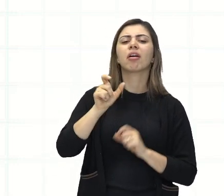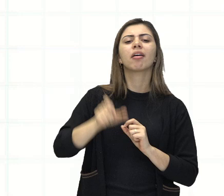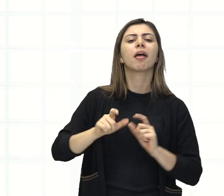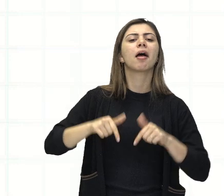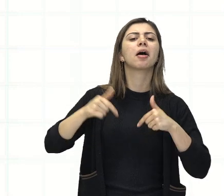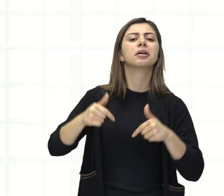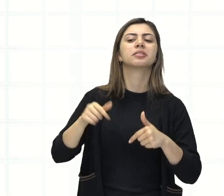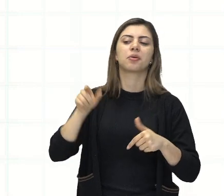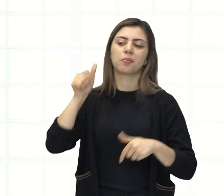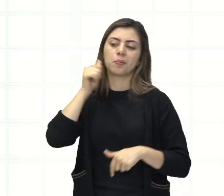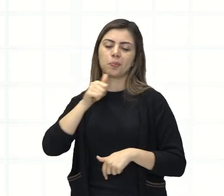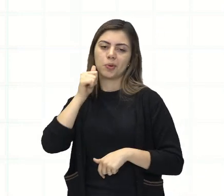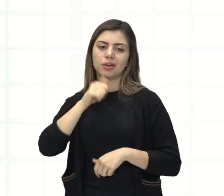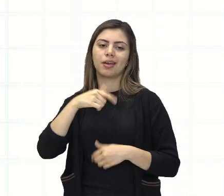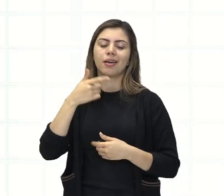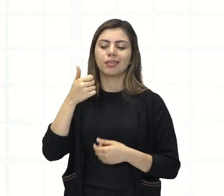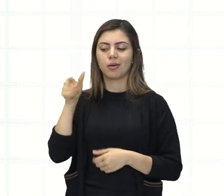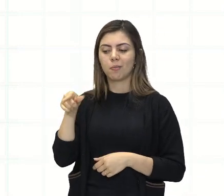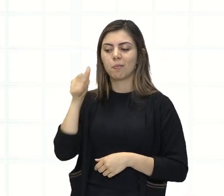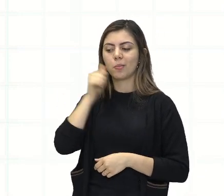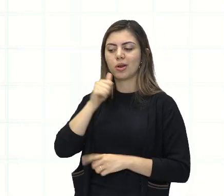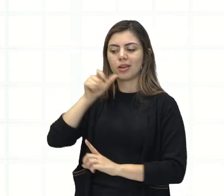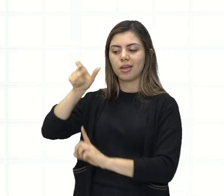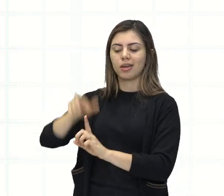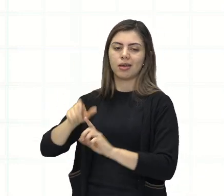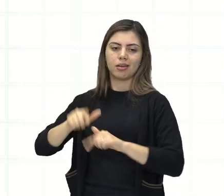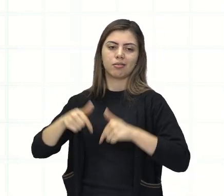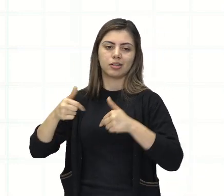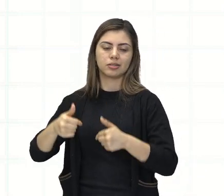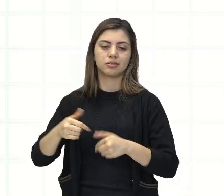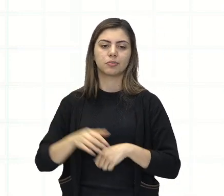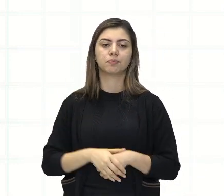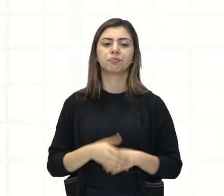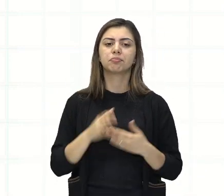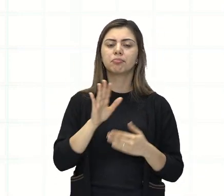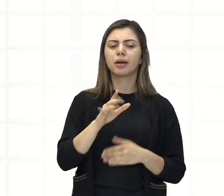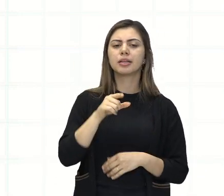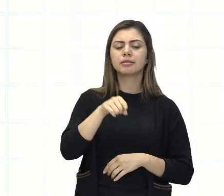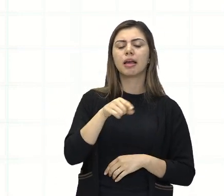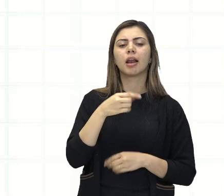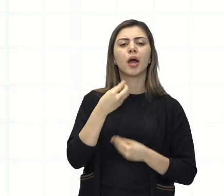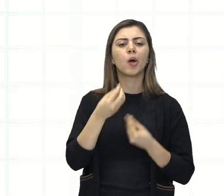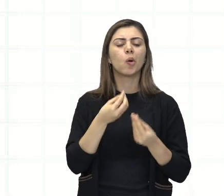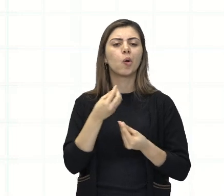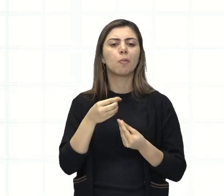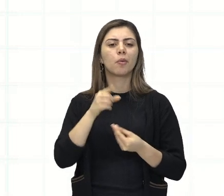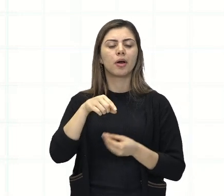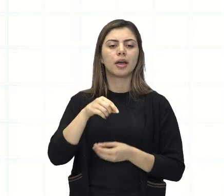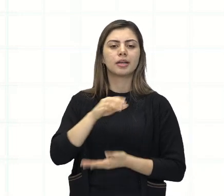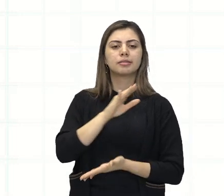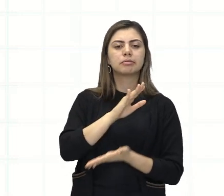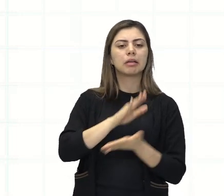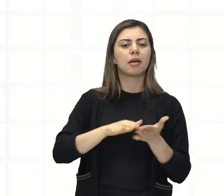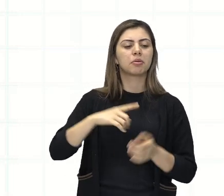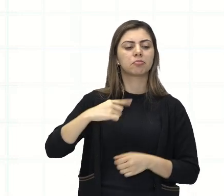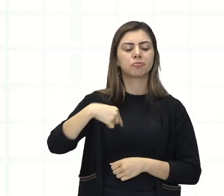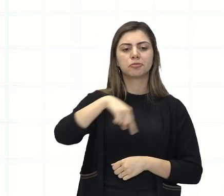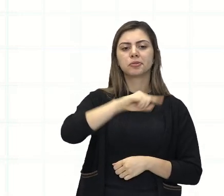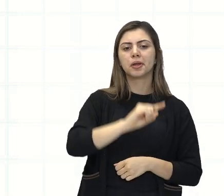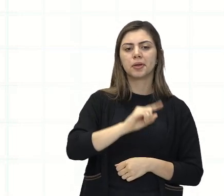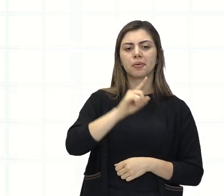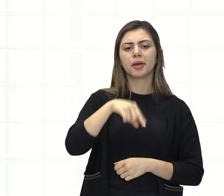então é o nosso sujeito. Saiu predicado, saiu, pronto, saiu, fechou